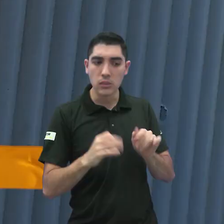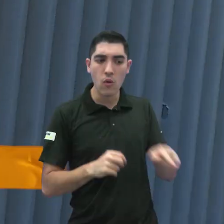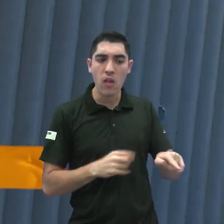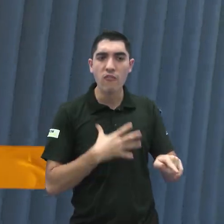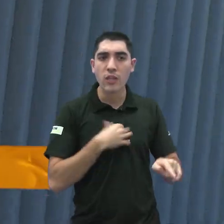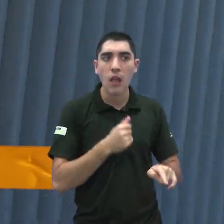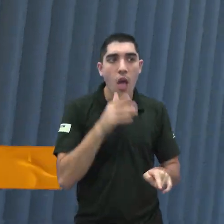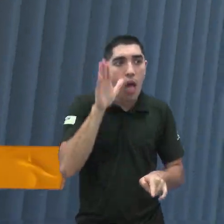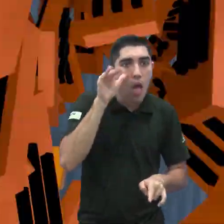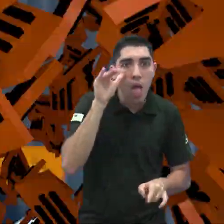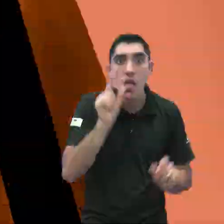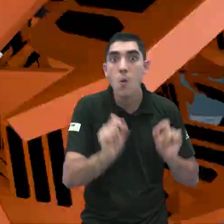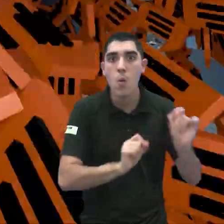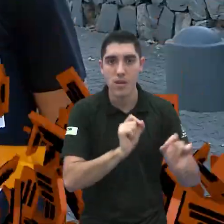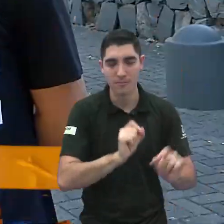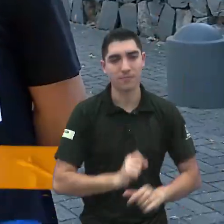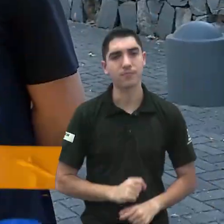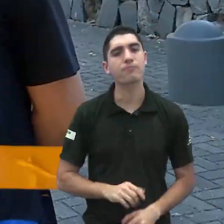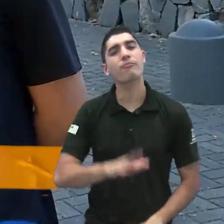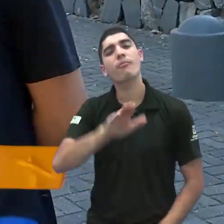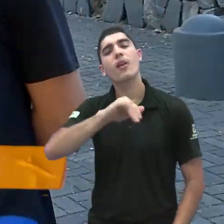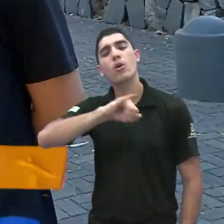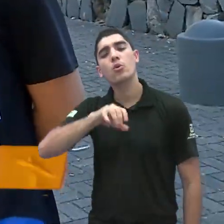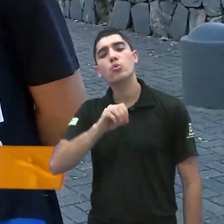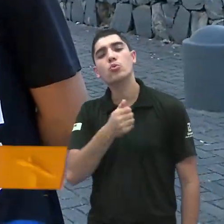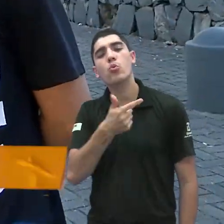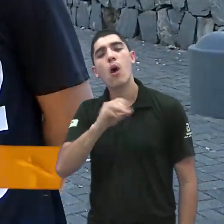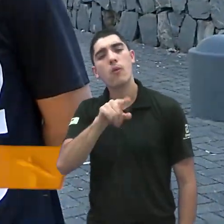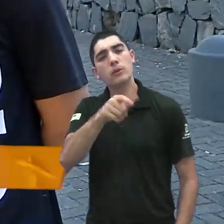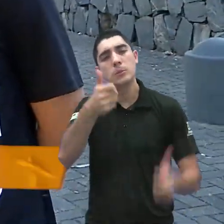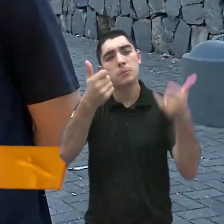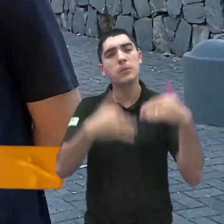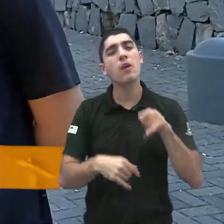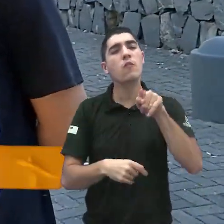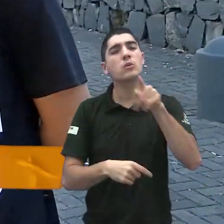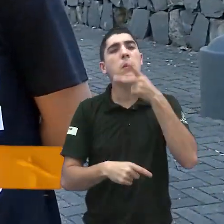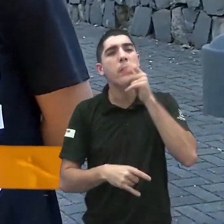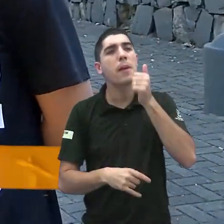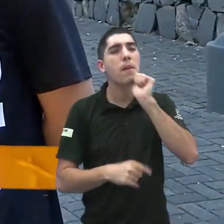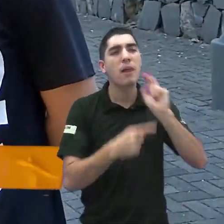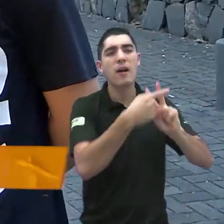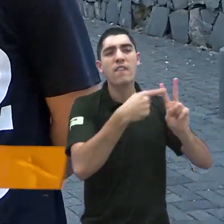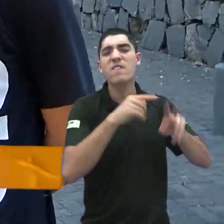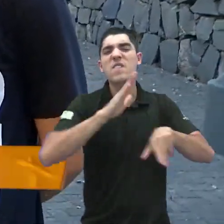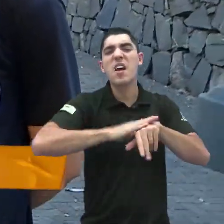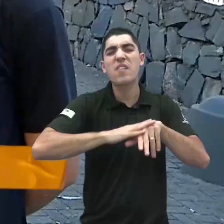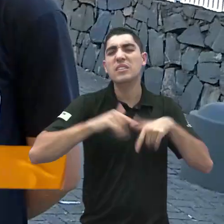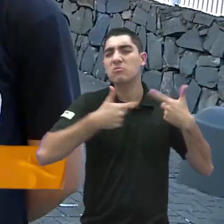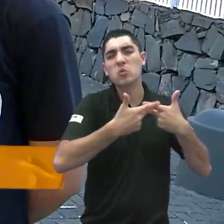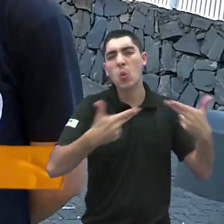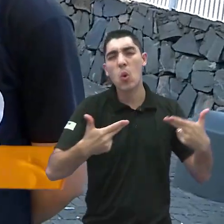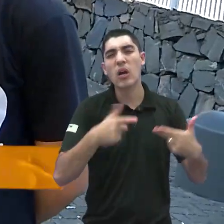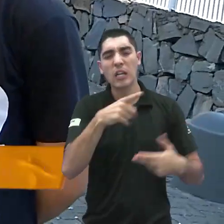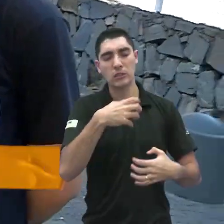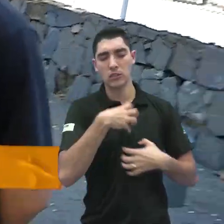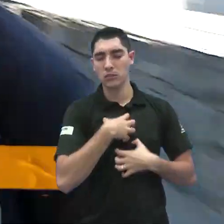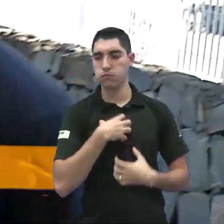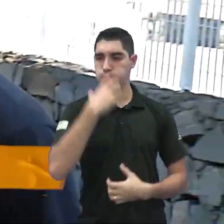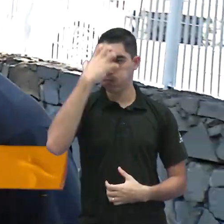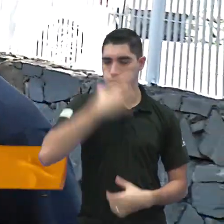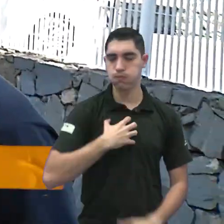filhos estão consumindo. Então, João, me conta aqui, o que seus pais fazem que te tira do sério quando o sentido é falta de